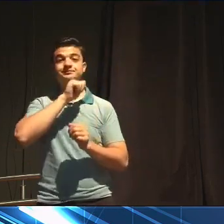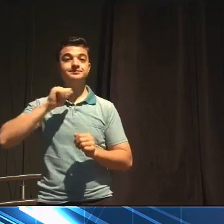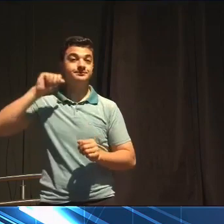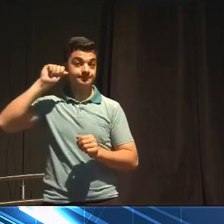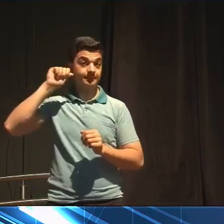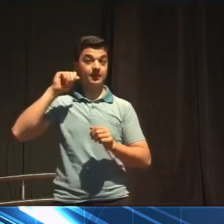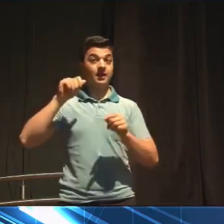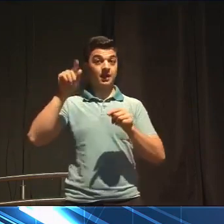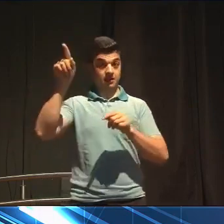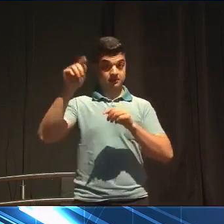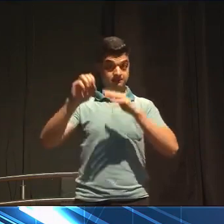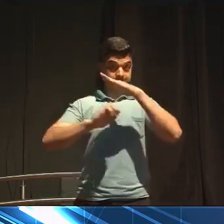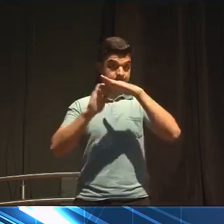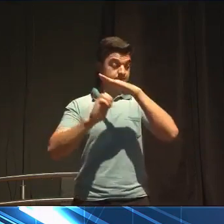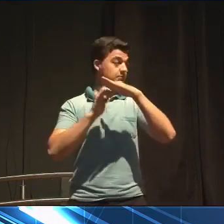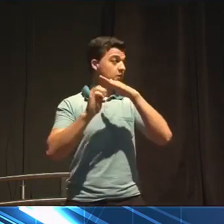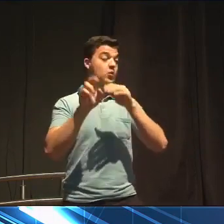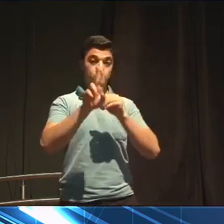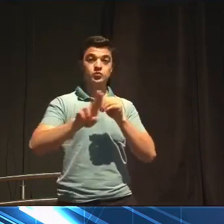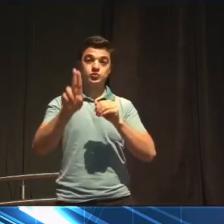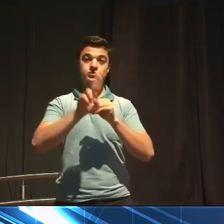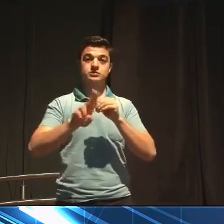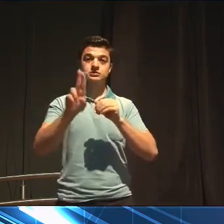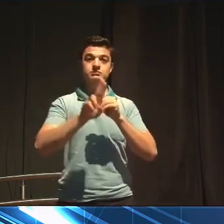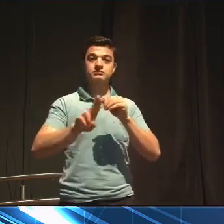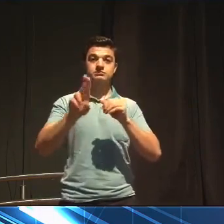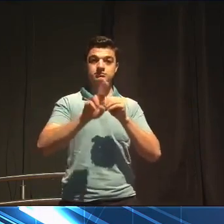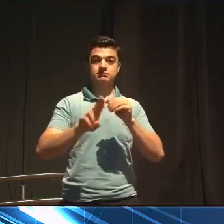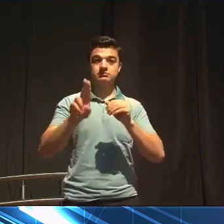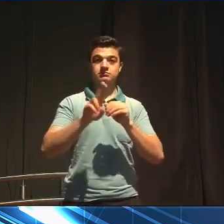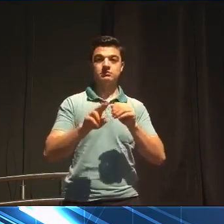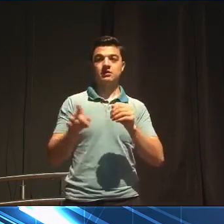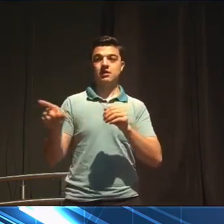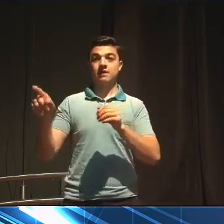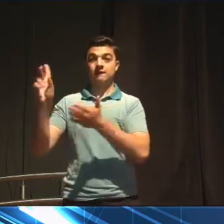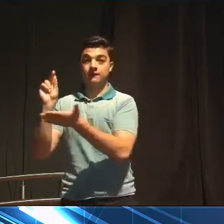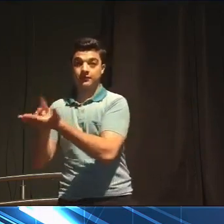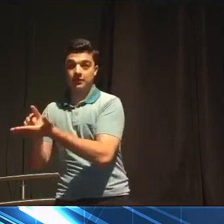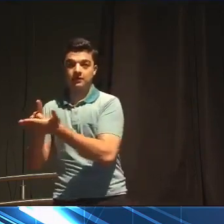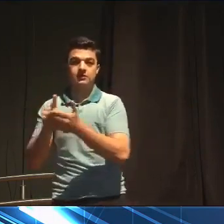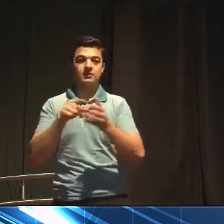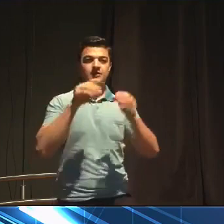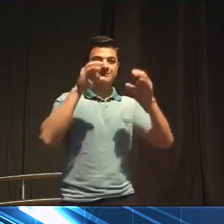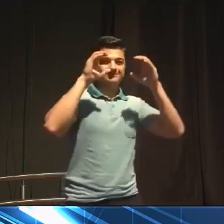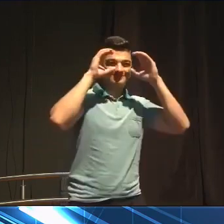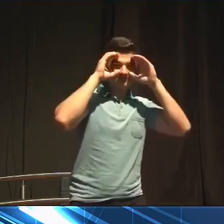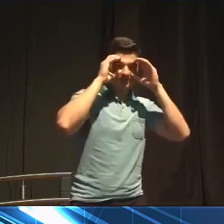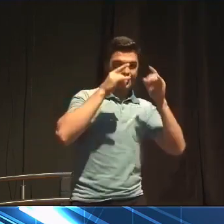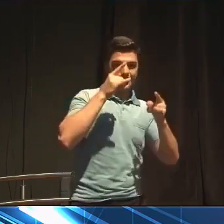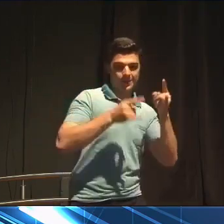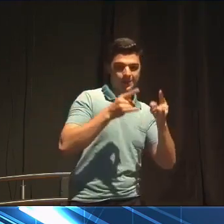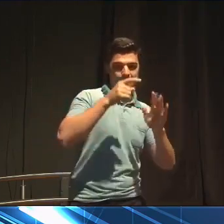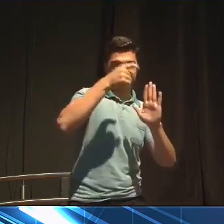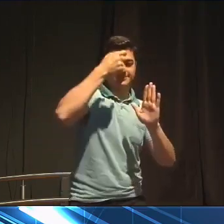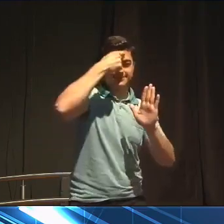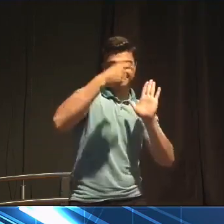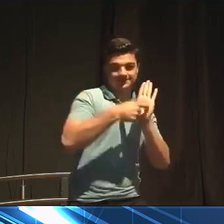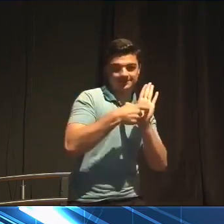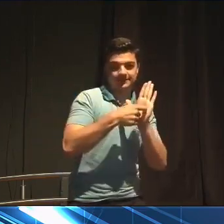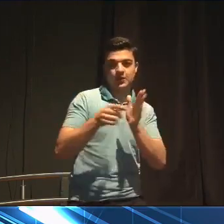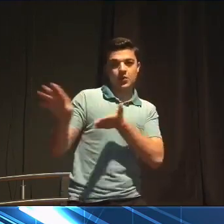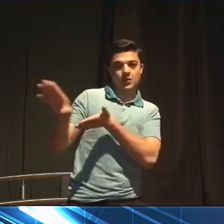de distribuição, tá? Isso aqui não é ficção, o que eu vou mostrar agora é tudo realidade e caso real. Então eles têm os robôs que fazem toda a